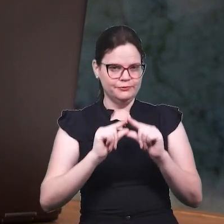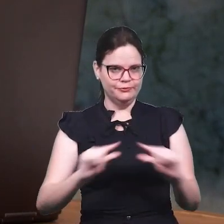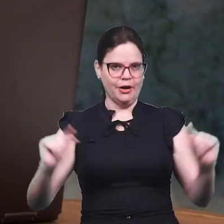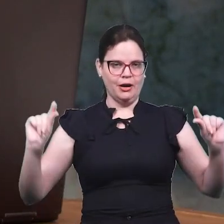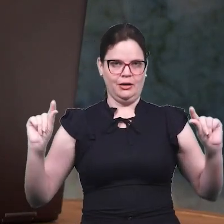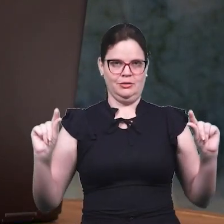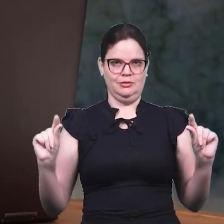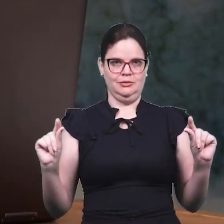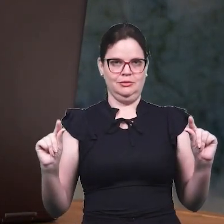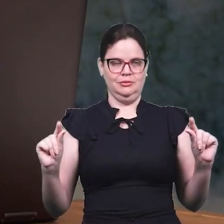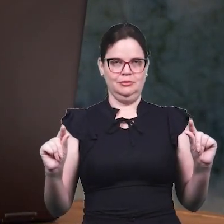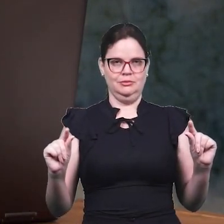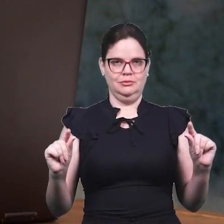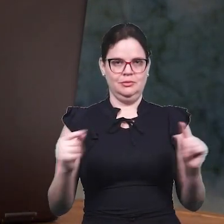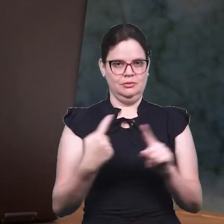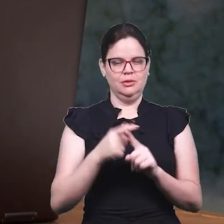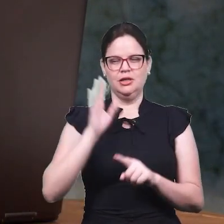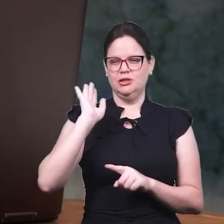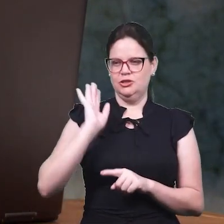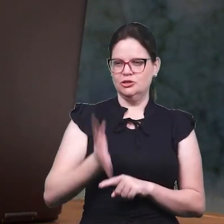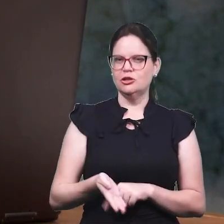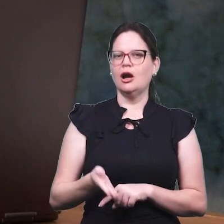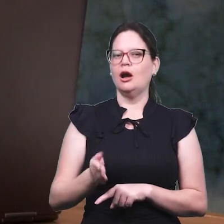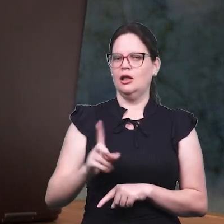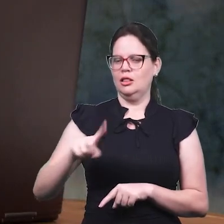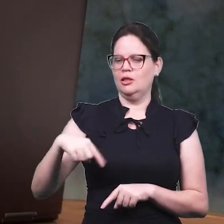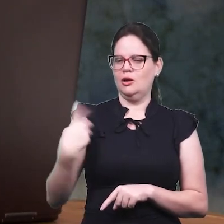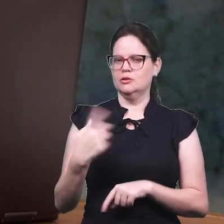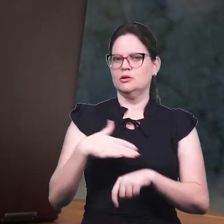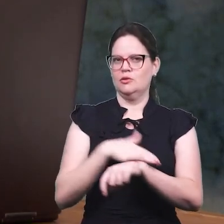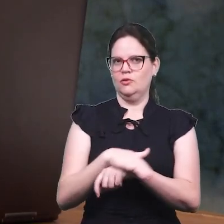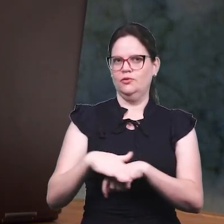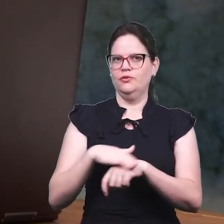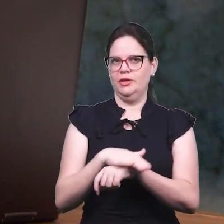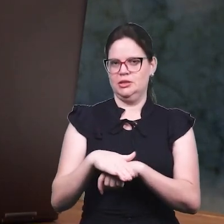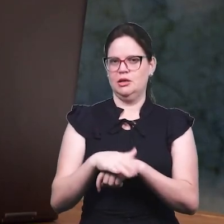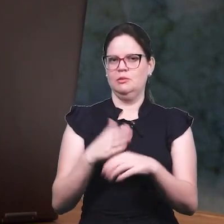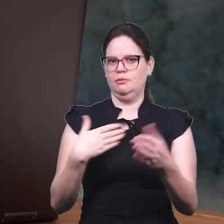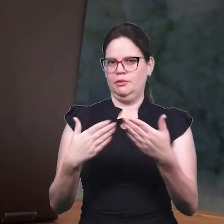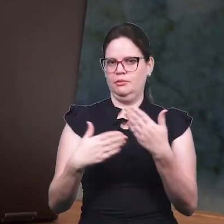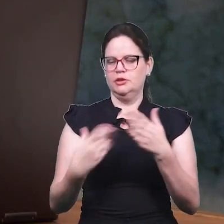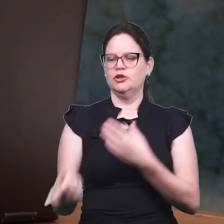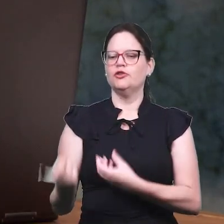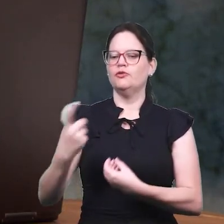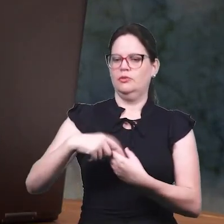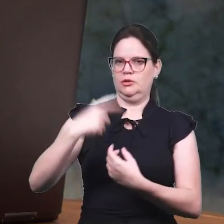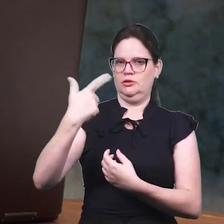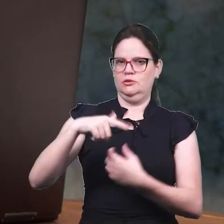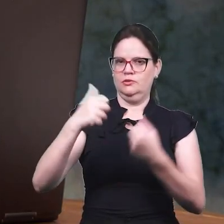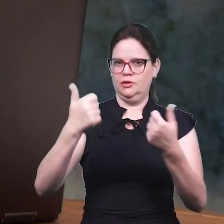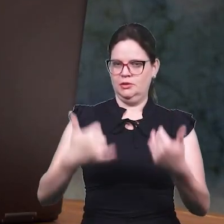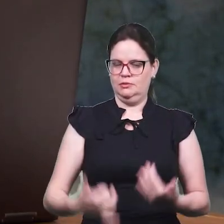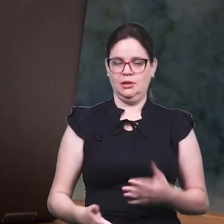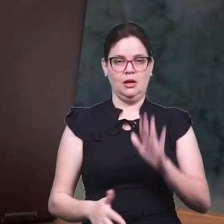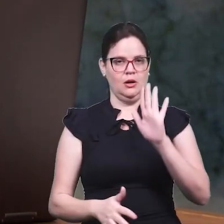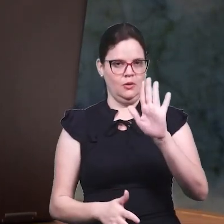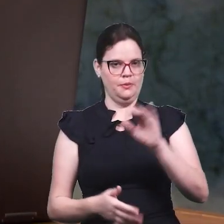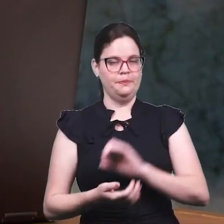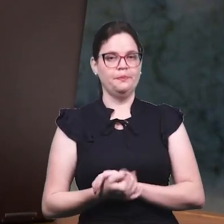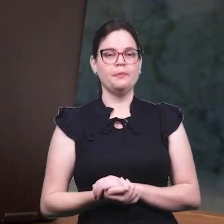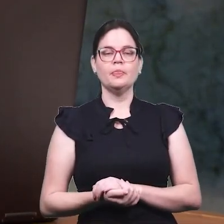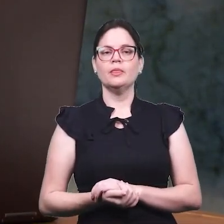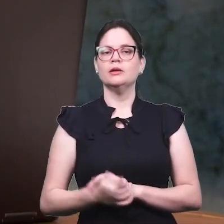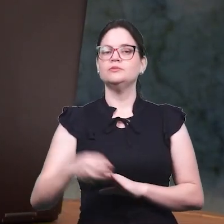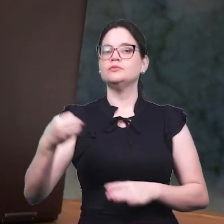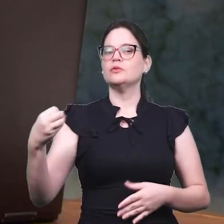que ele usou, porque isso já foi objeto de comentário e se vai voltar a comentar isso. Vem cá,